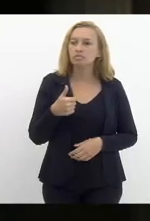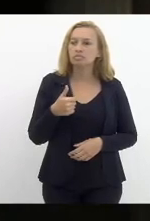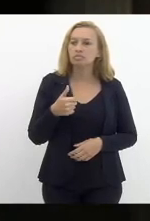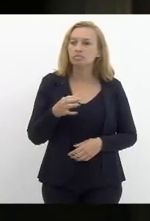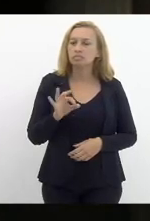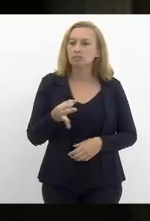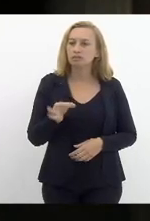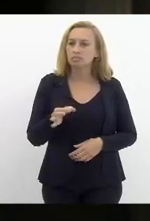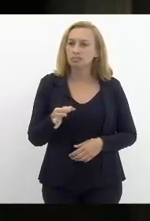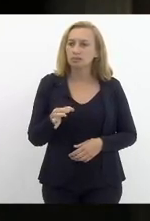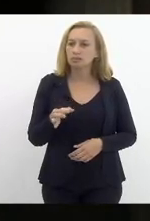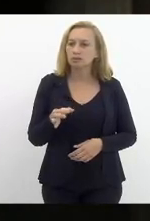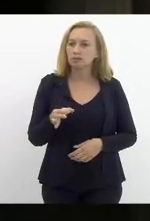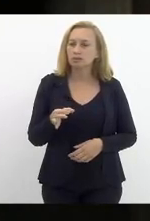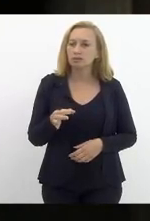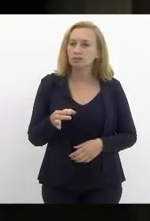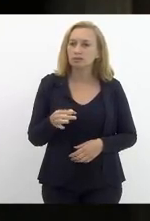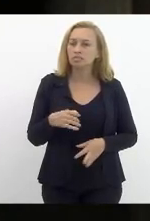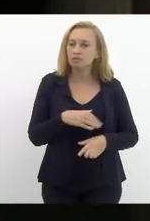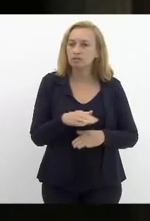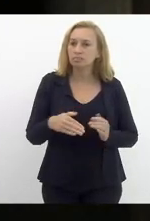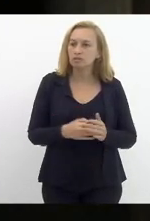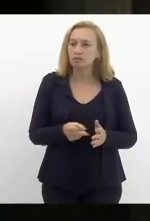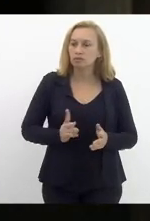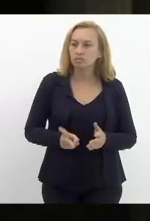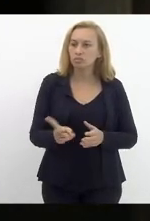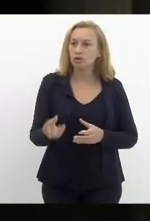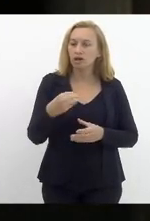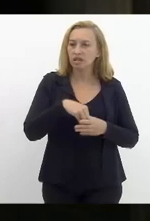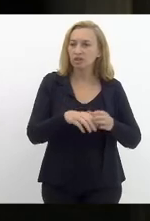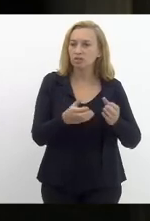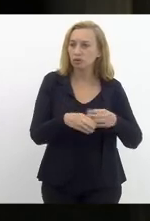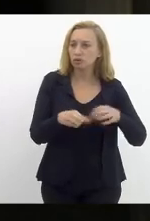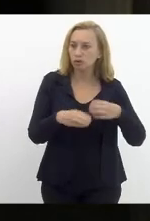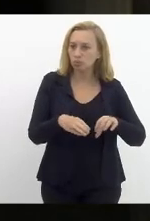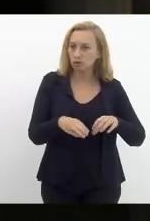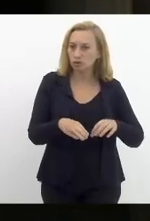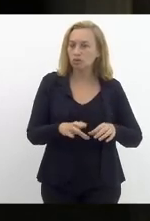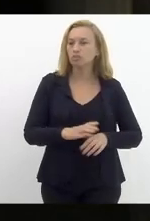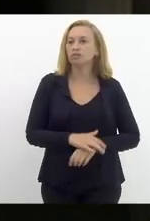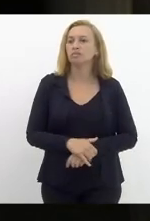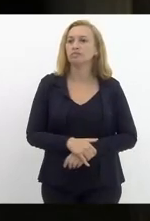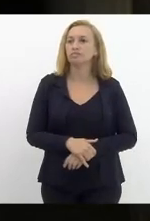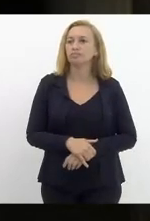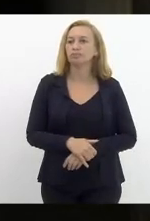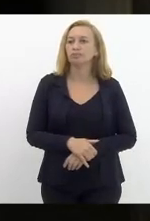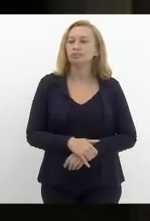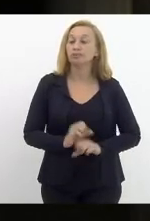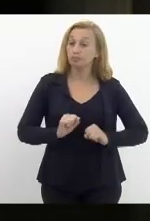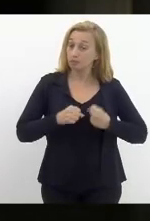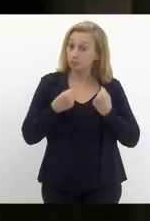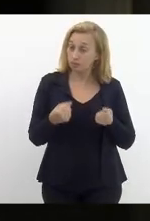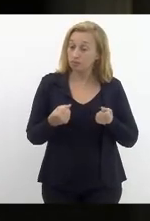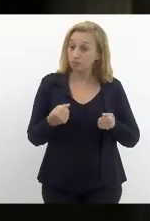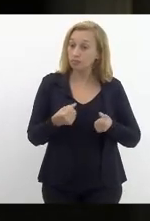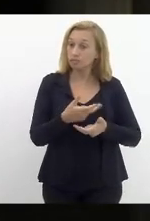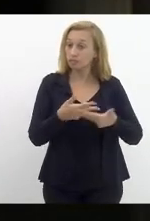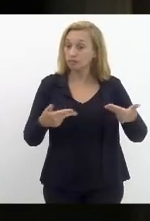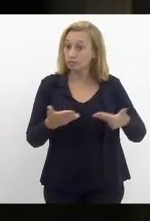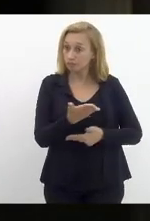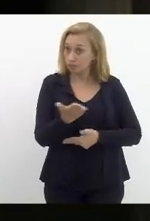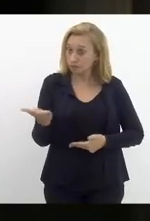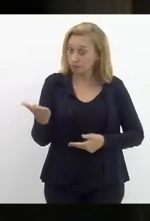candidato de permanecer no concurso. É uma garantia que tem que ser dada por conta do esforço de muitos aqui,